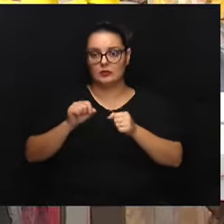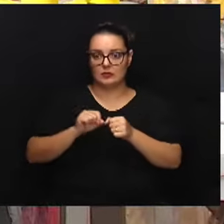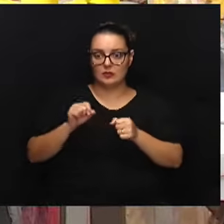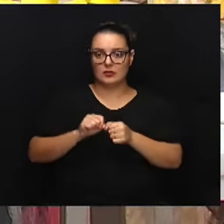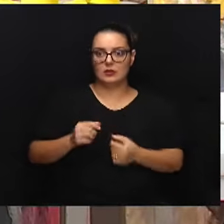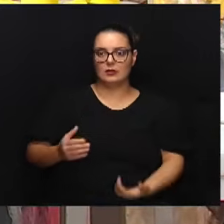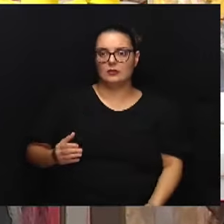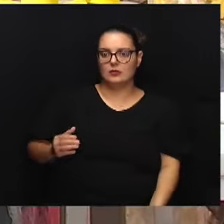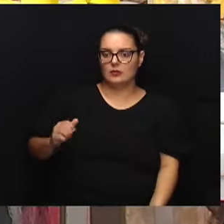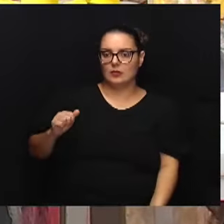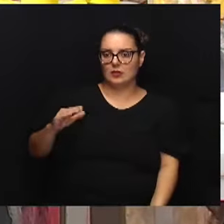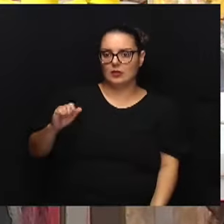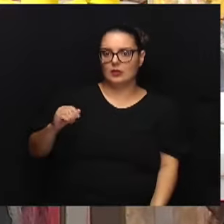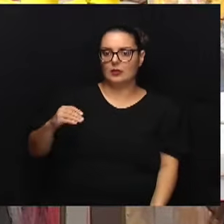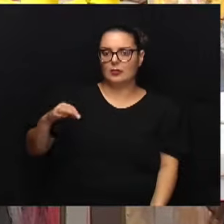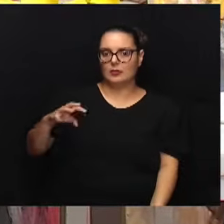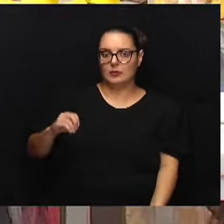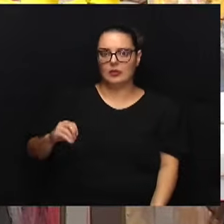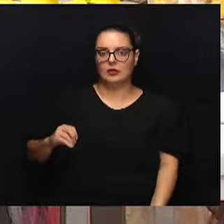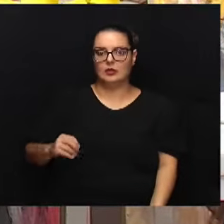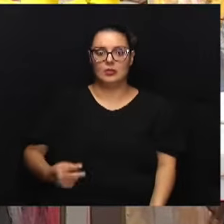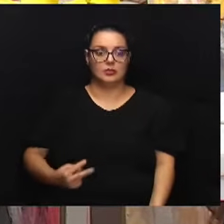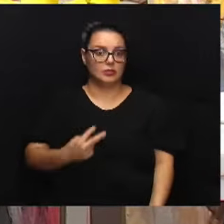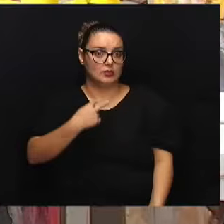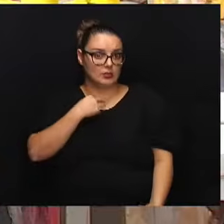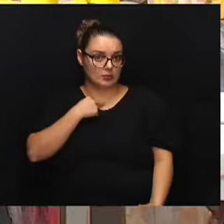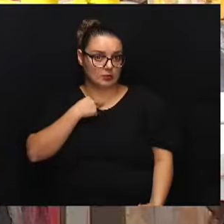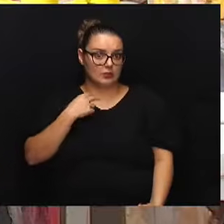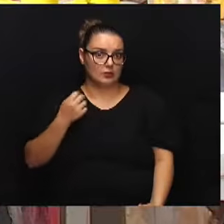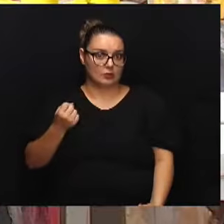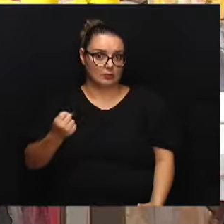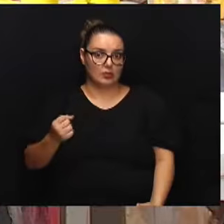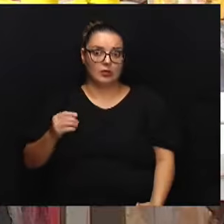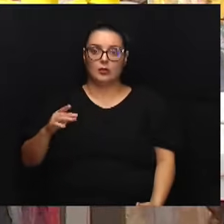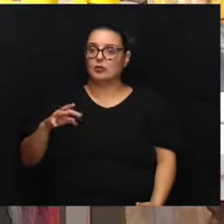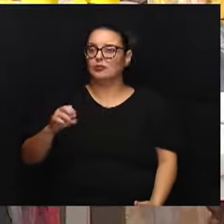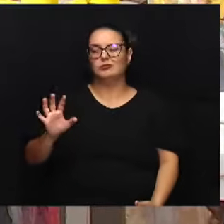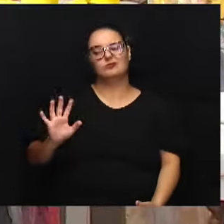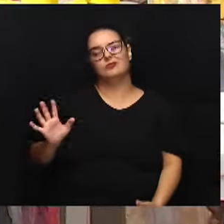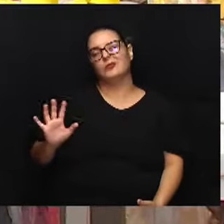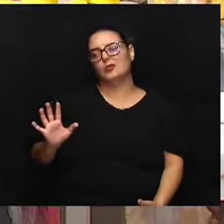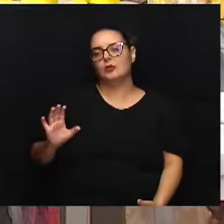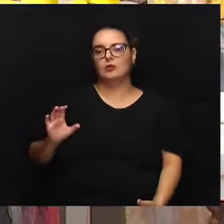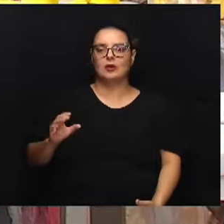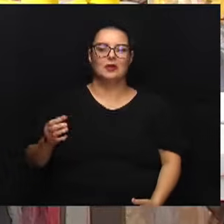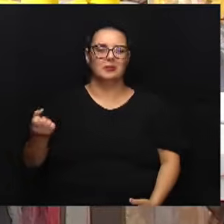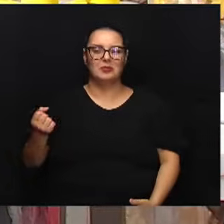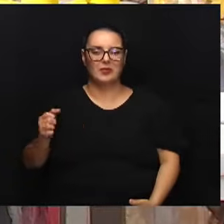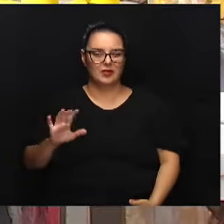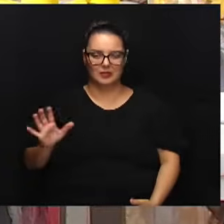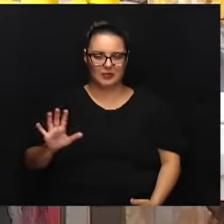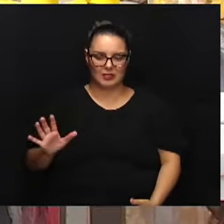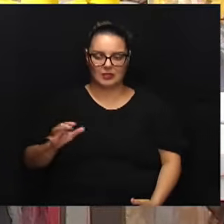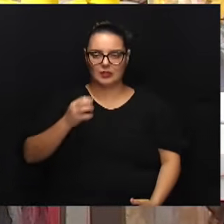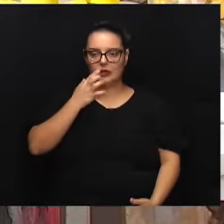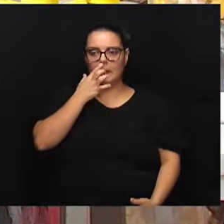um acabamento incrível. Só não pode deixar branco, cru. Não pode deixar, sabe, inacabado.